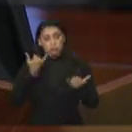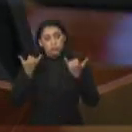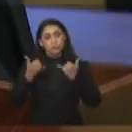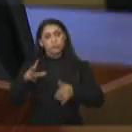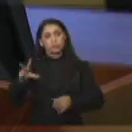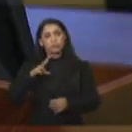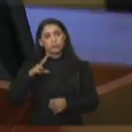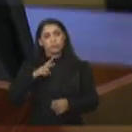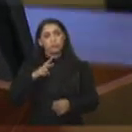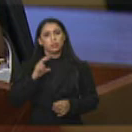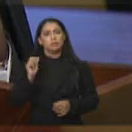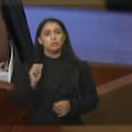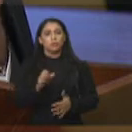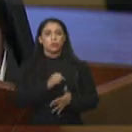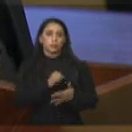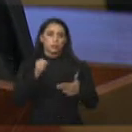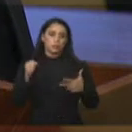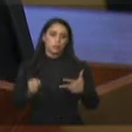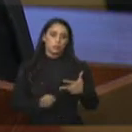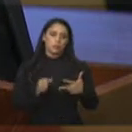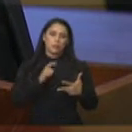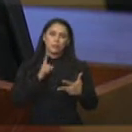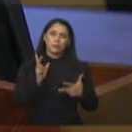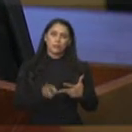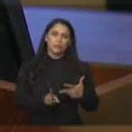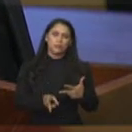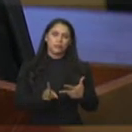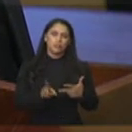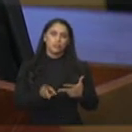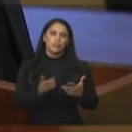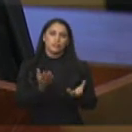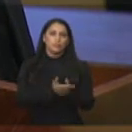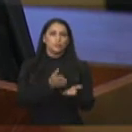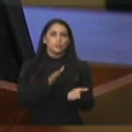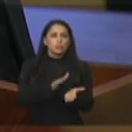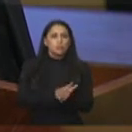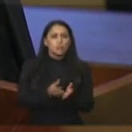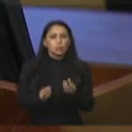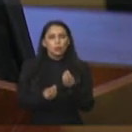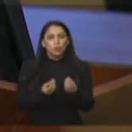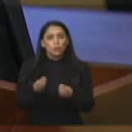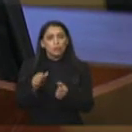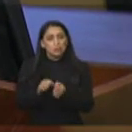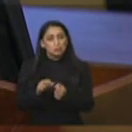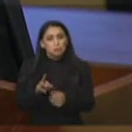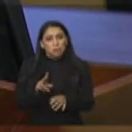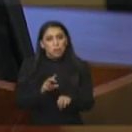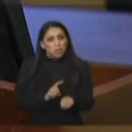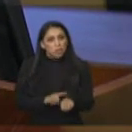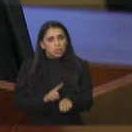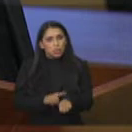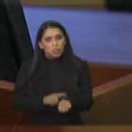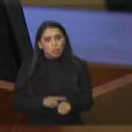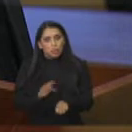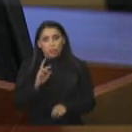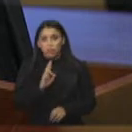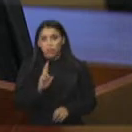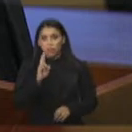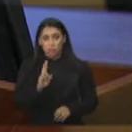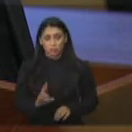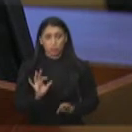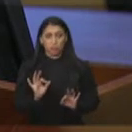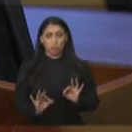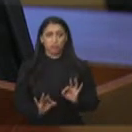mesmo que fosse cabível o manejo de instrumentos processuais ordinários não haveria tempo hábil para uma resposta